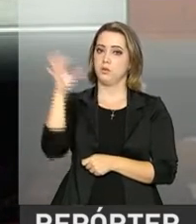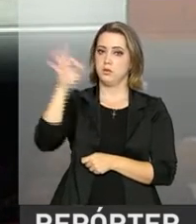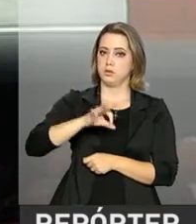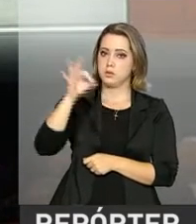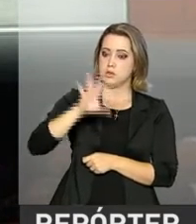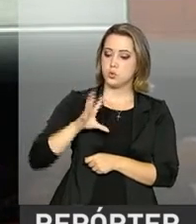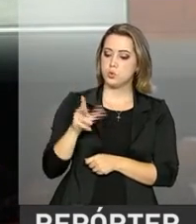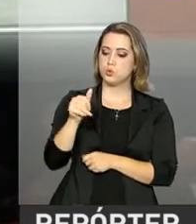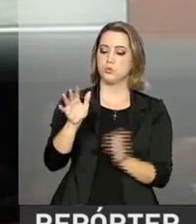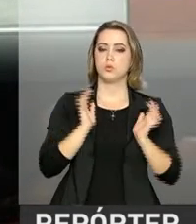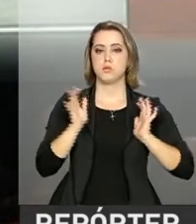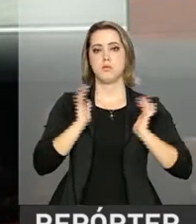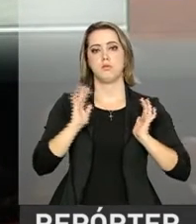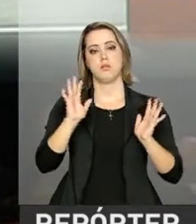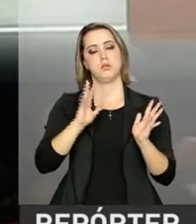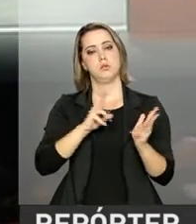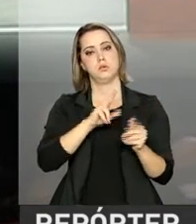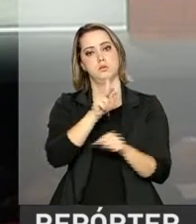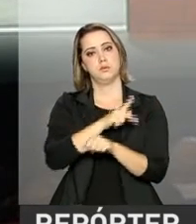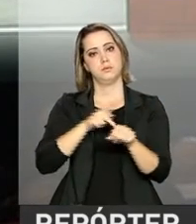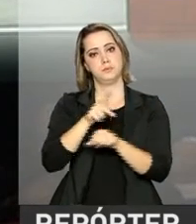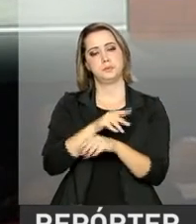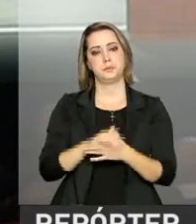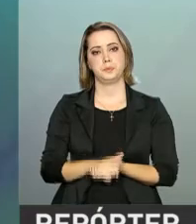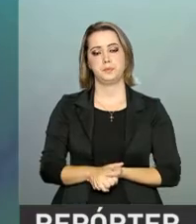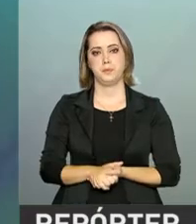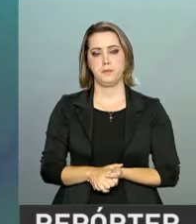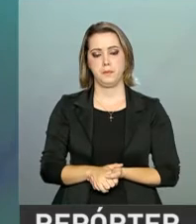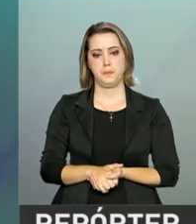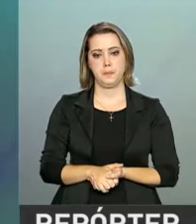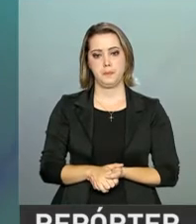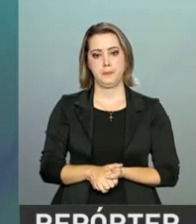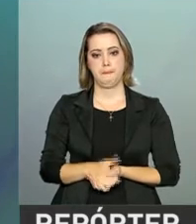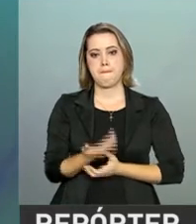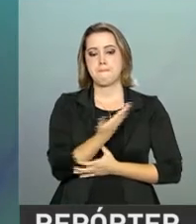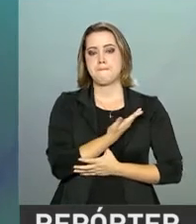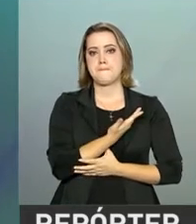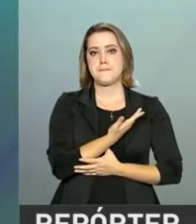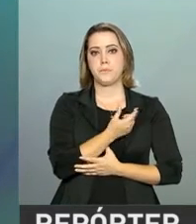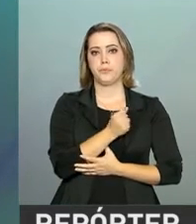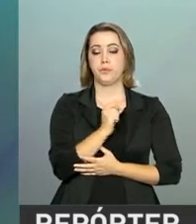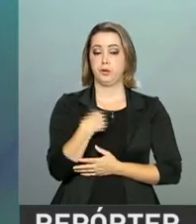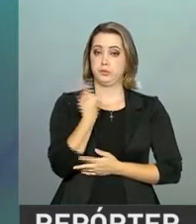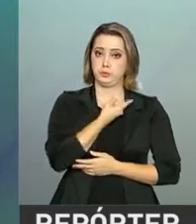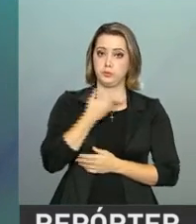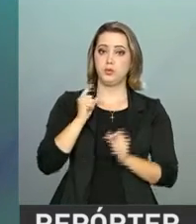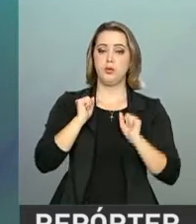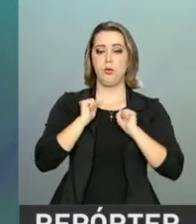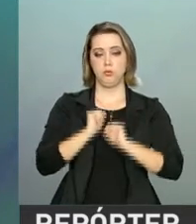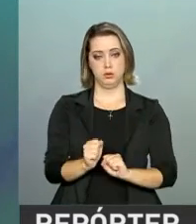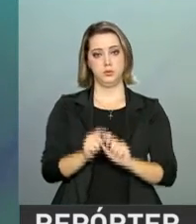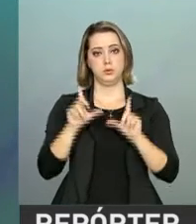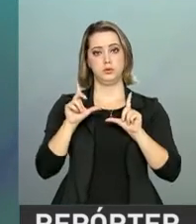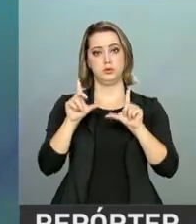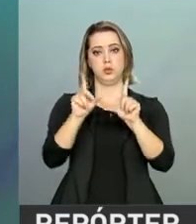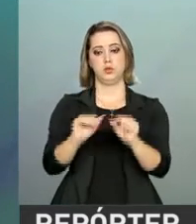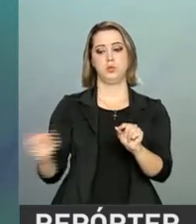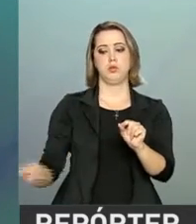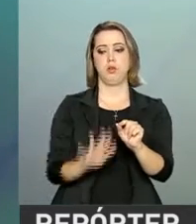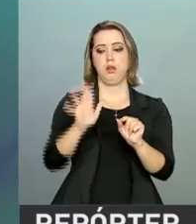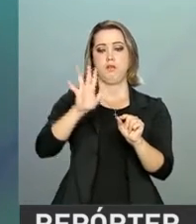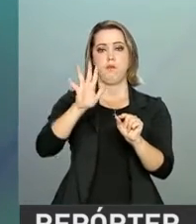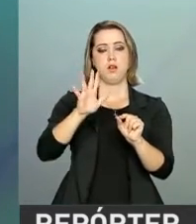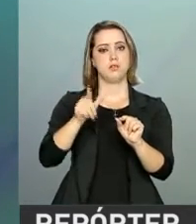setor segundo o presidente produz muito mais que alimentos nós conseguimos reduzir sensivelmente a inflação